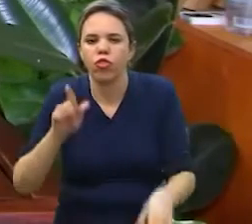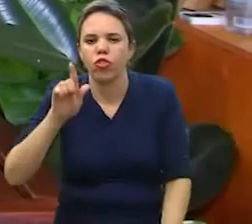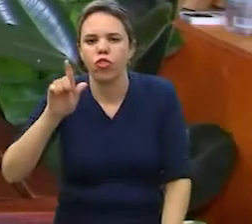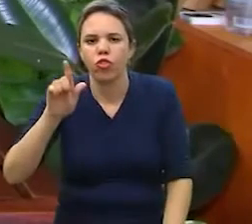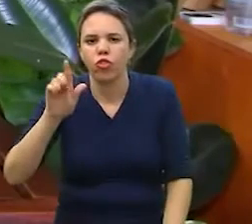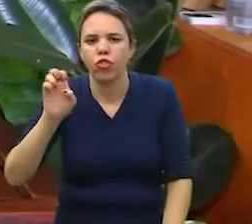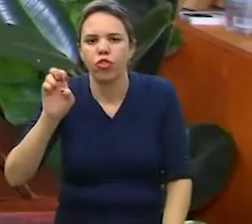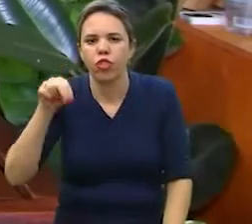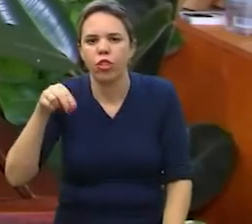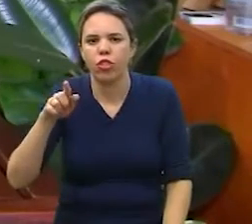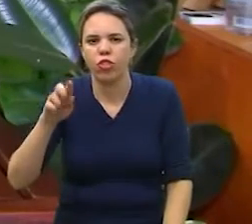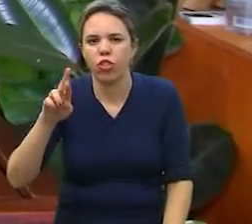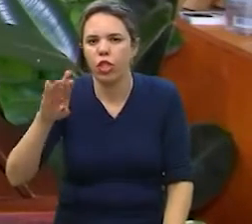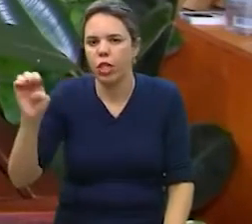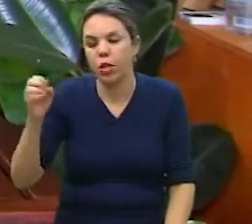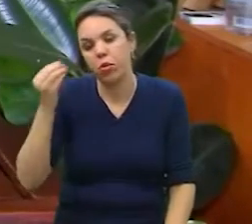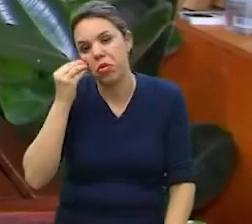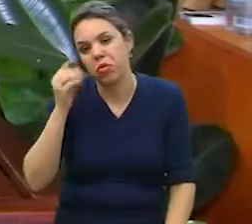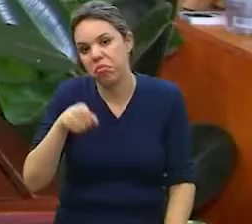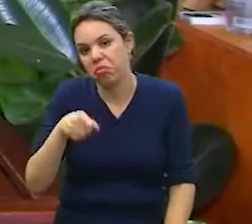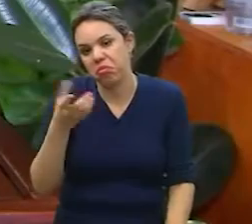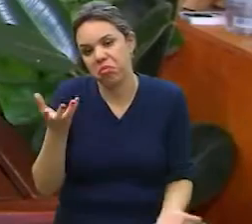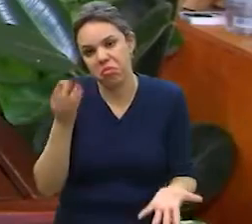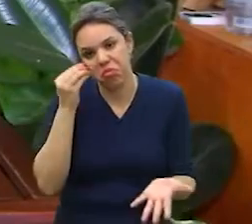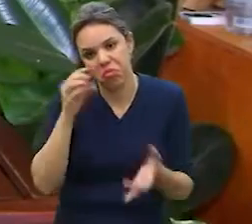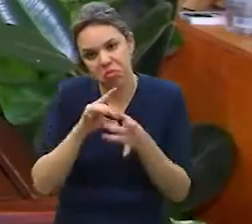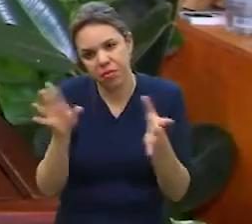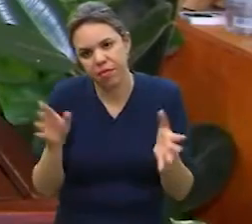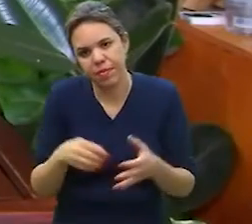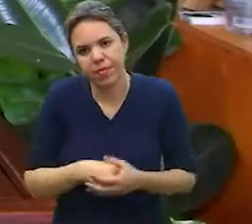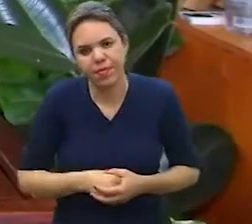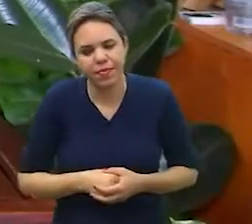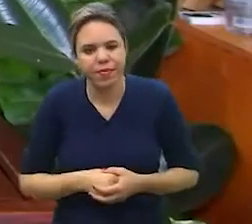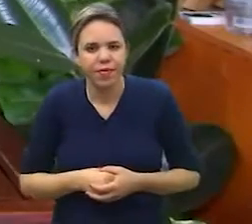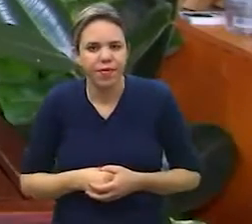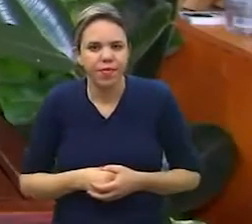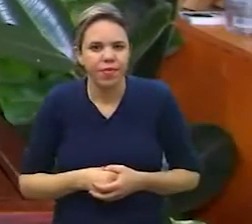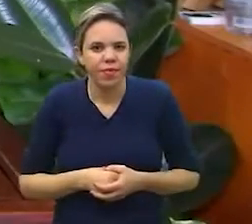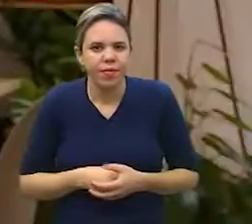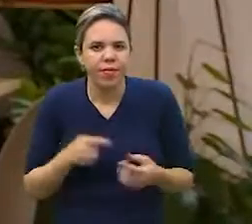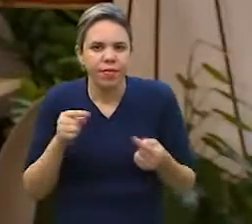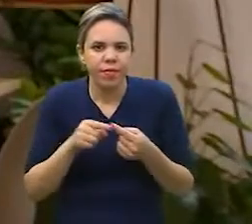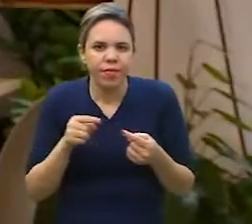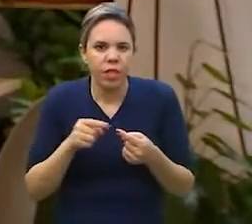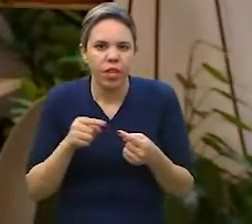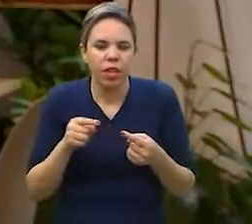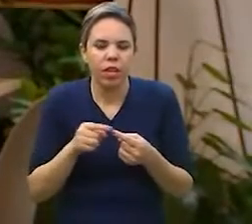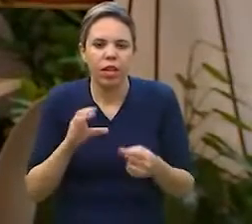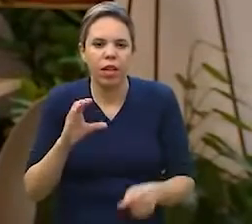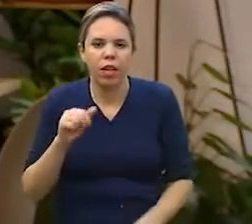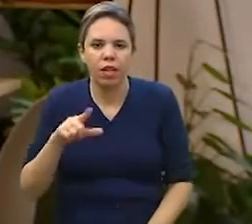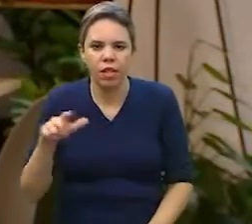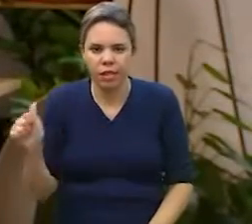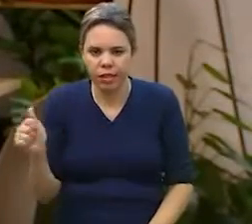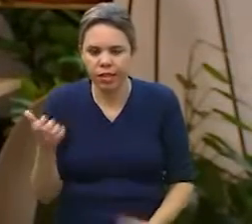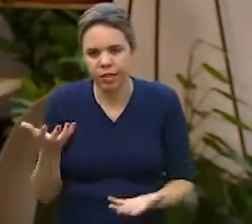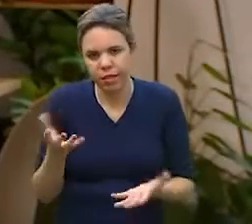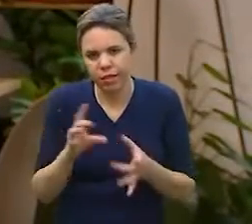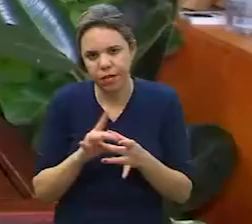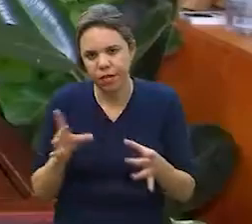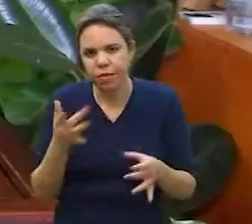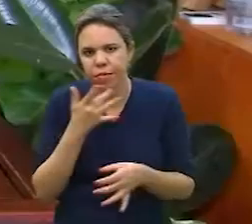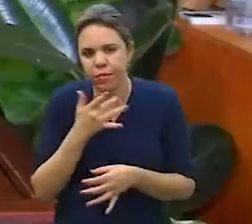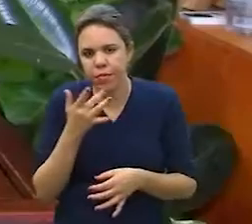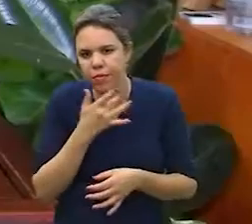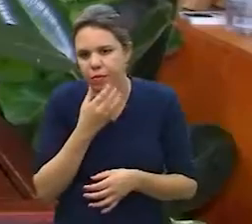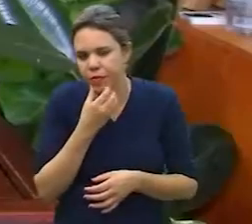não? Nunca testei, mas se quiserem testar, fique à vontade. Mas também combina com canela, se quiser, porque vai